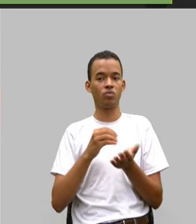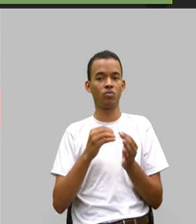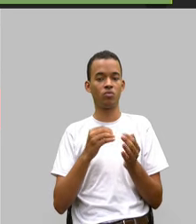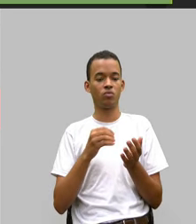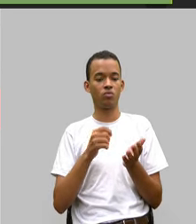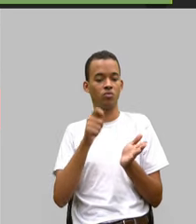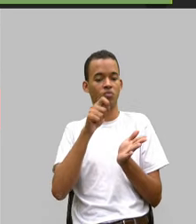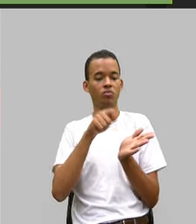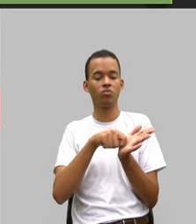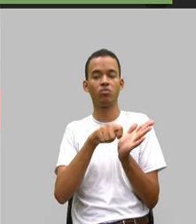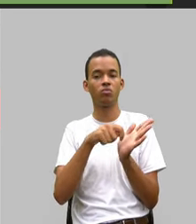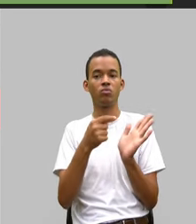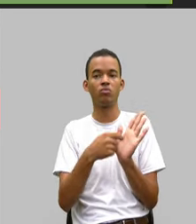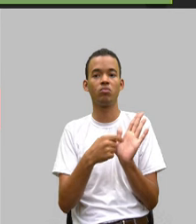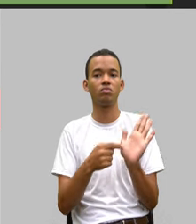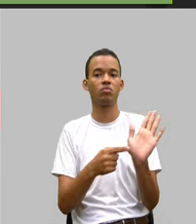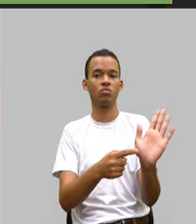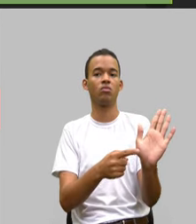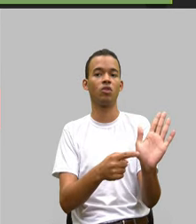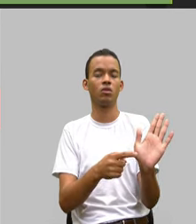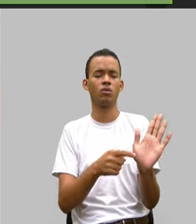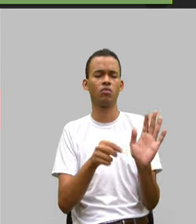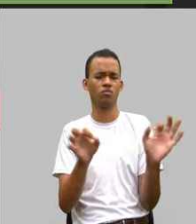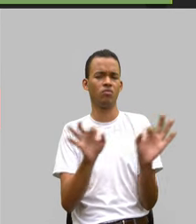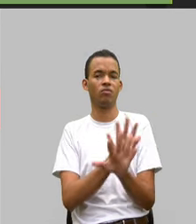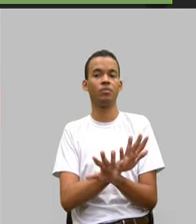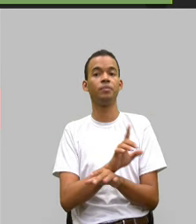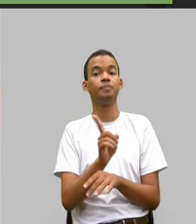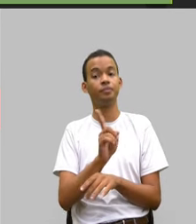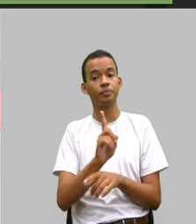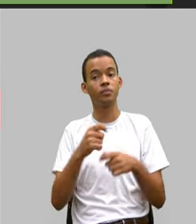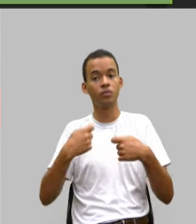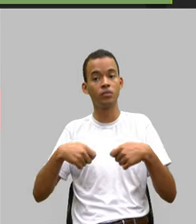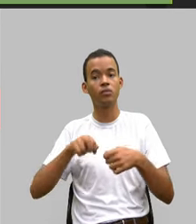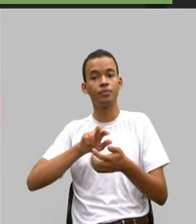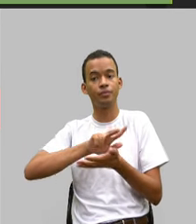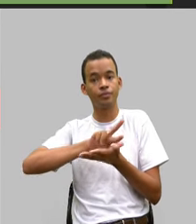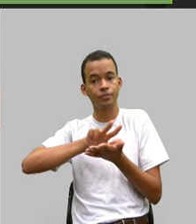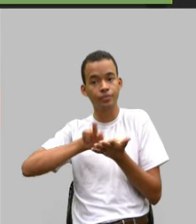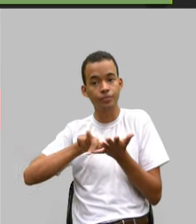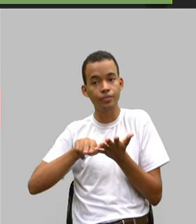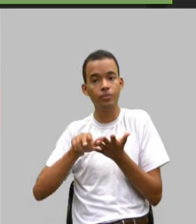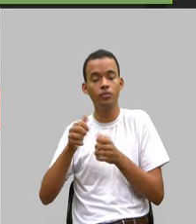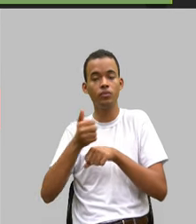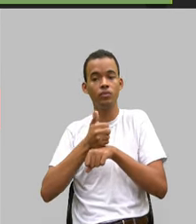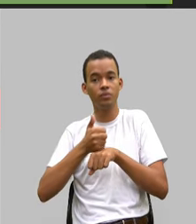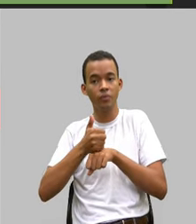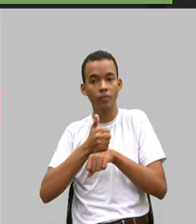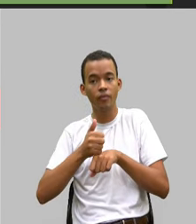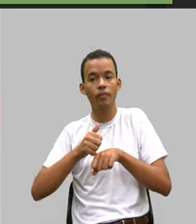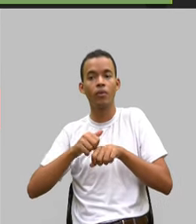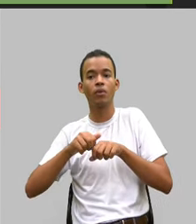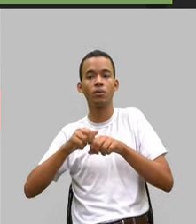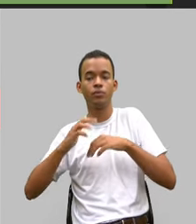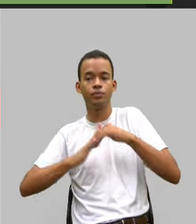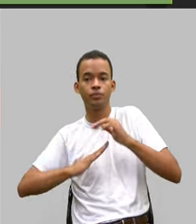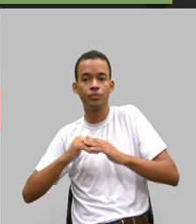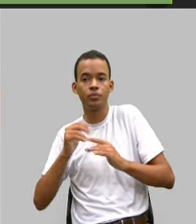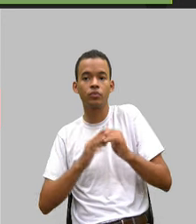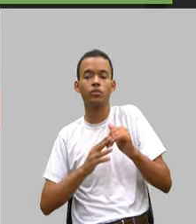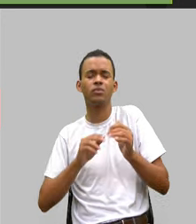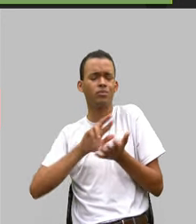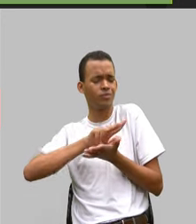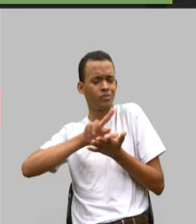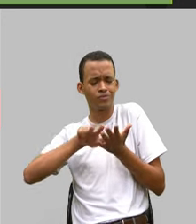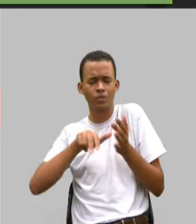tem uma dosagem toma tantos dias e pronto você precisa eh ter um acompanhamento né você precisa de